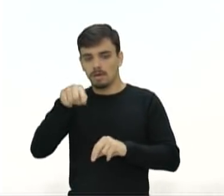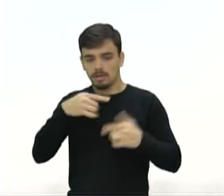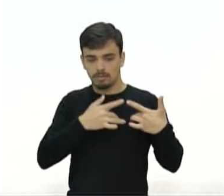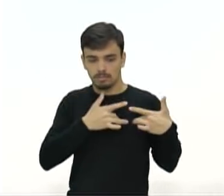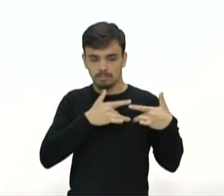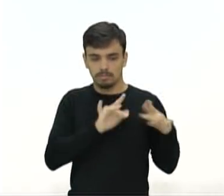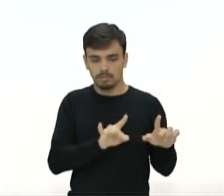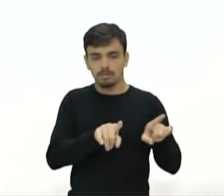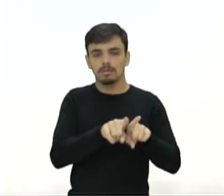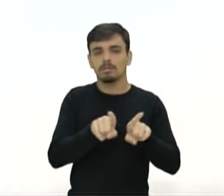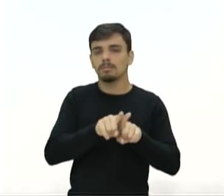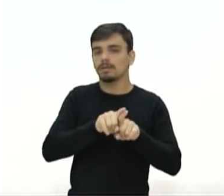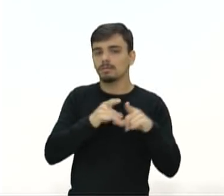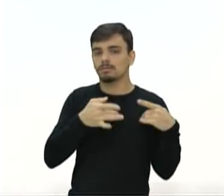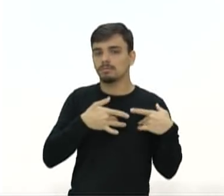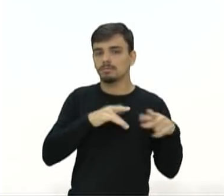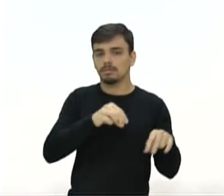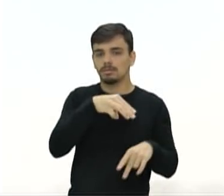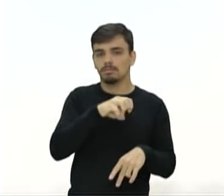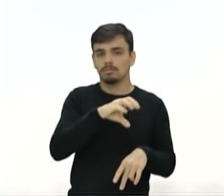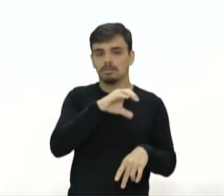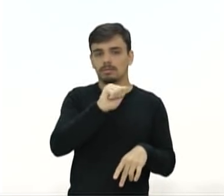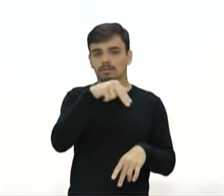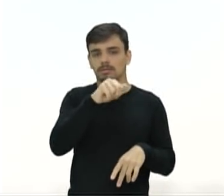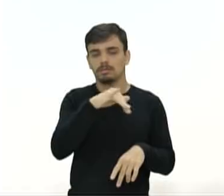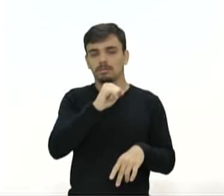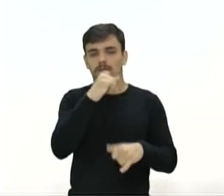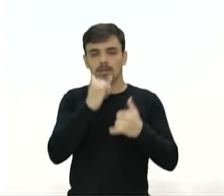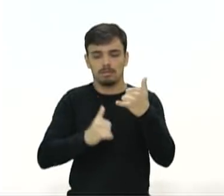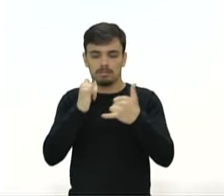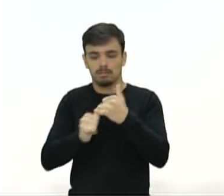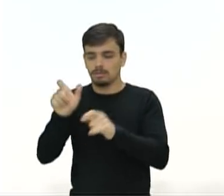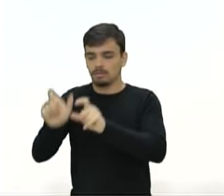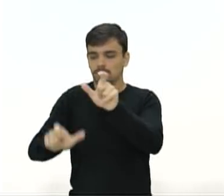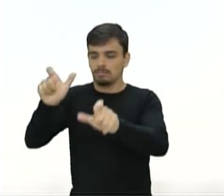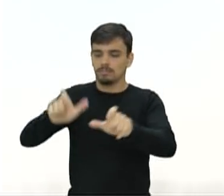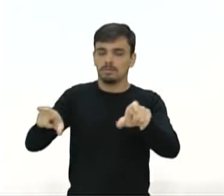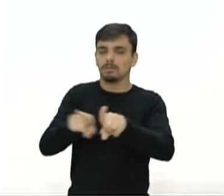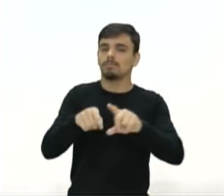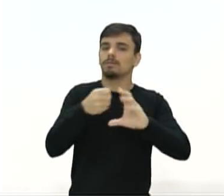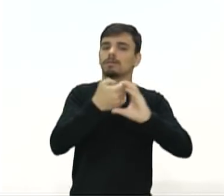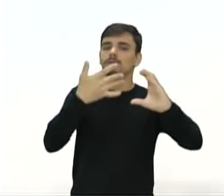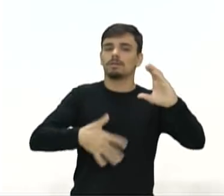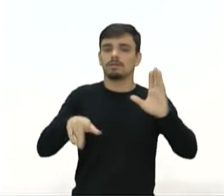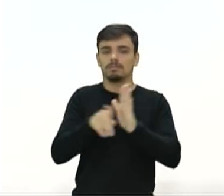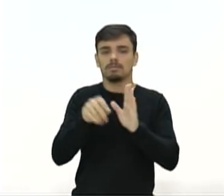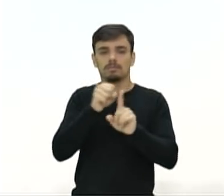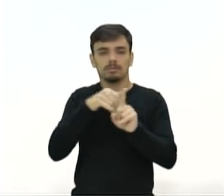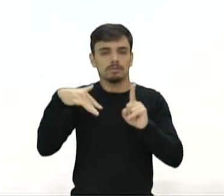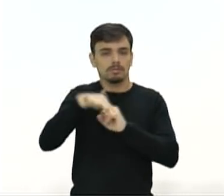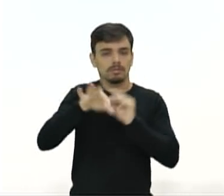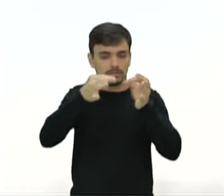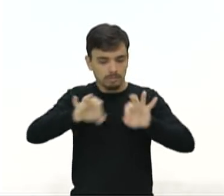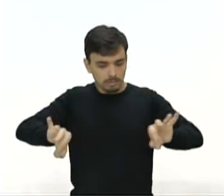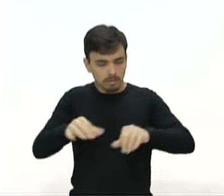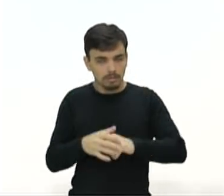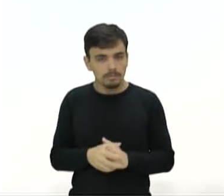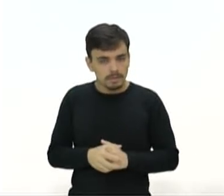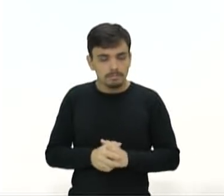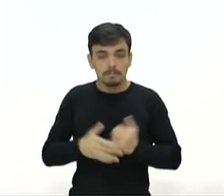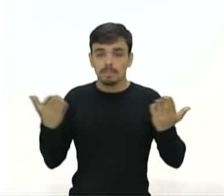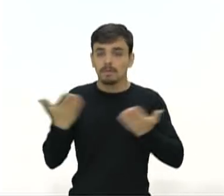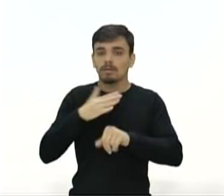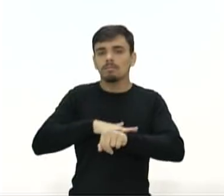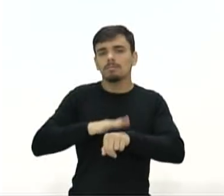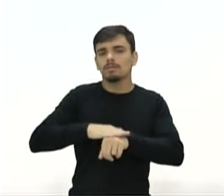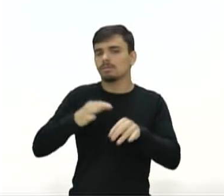A solidariedade mecânica é a integração pela semelhança entre os indivíduos e a característica das sociedades simples. Agora, um